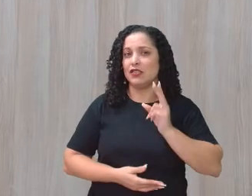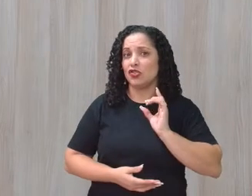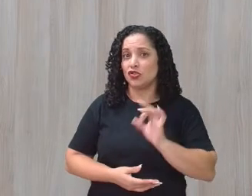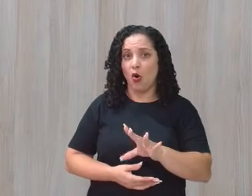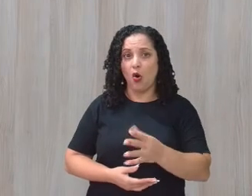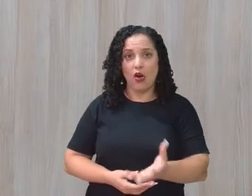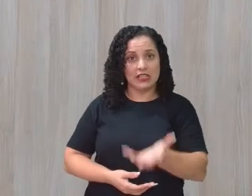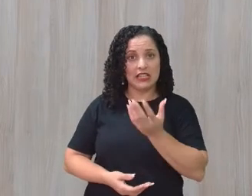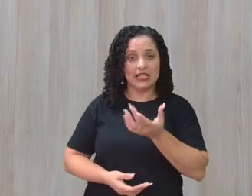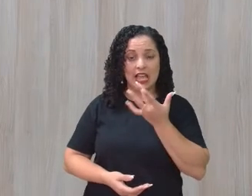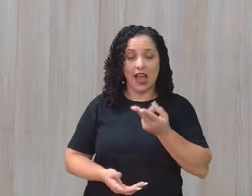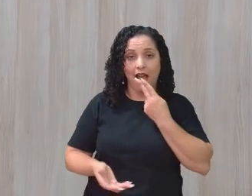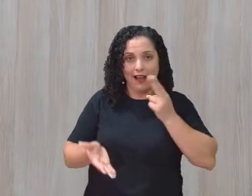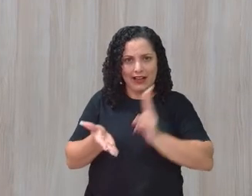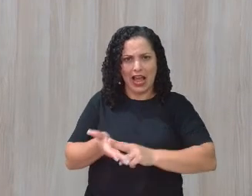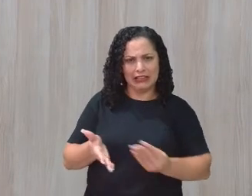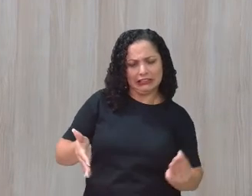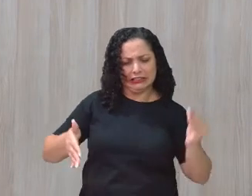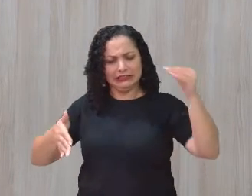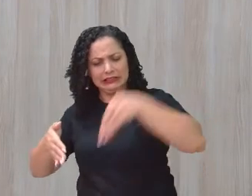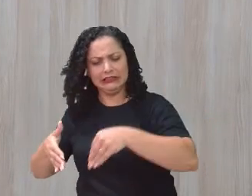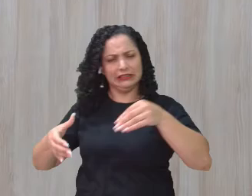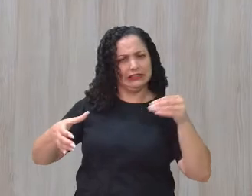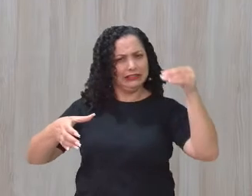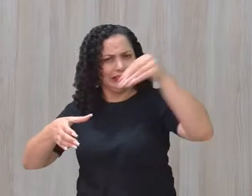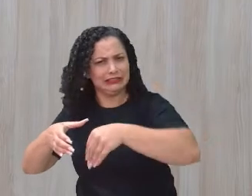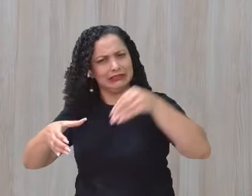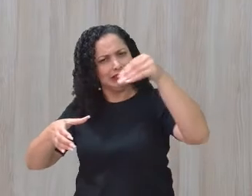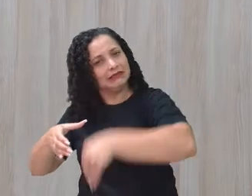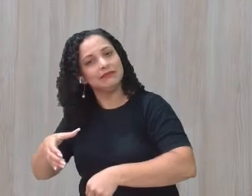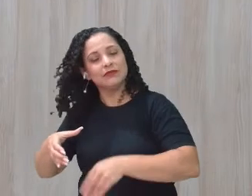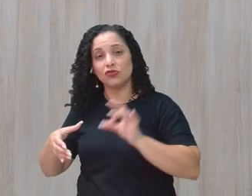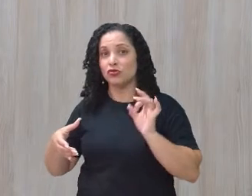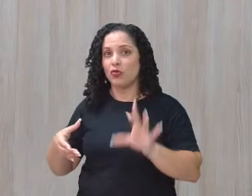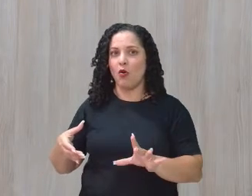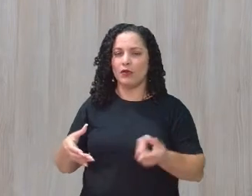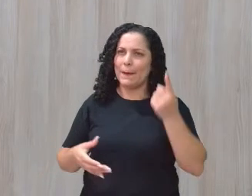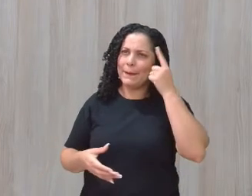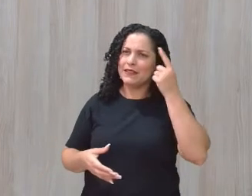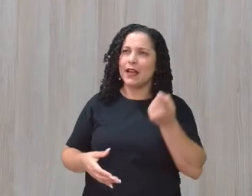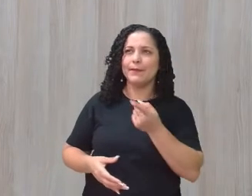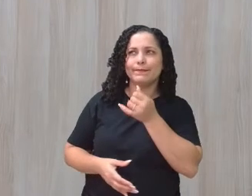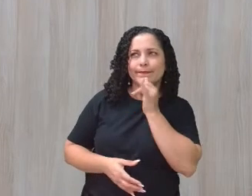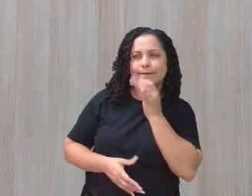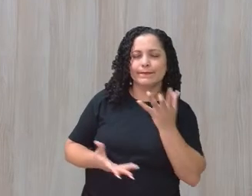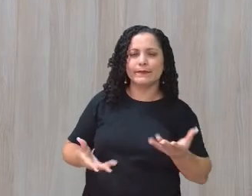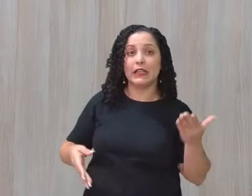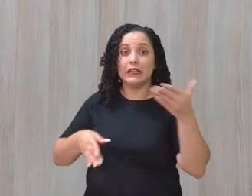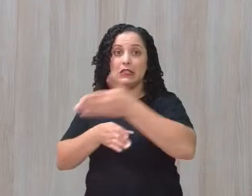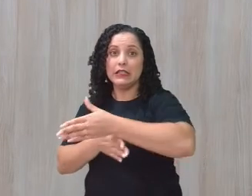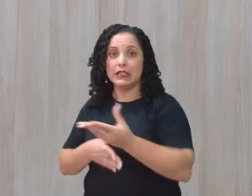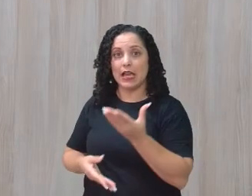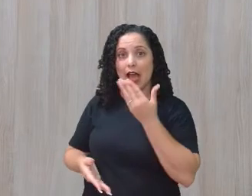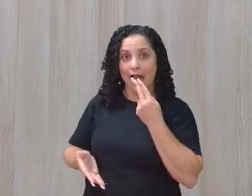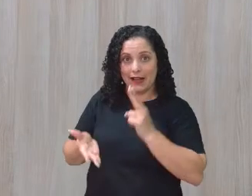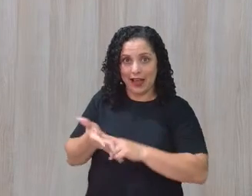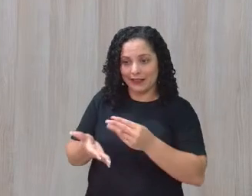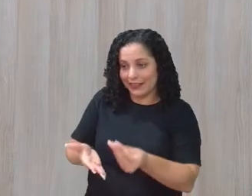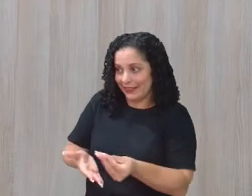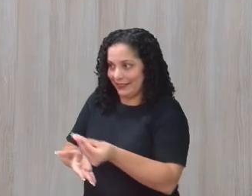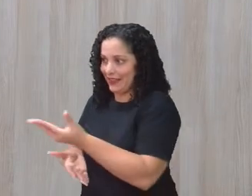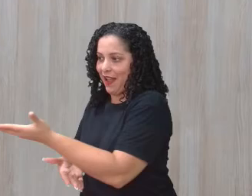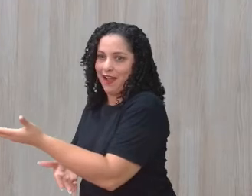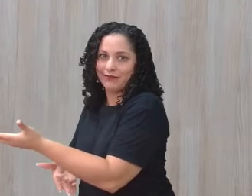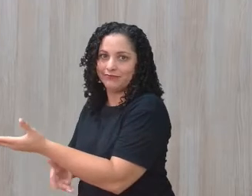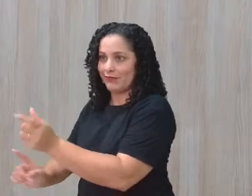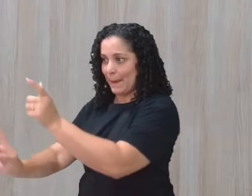queria colocar a carta dentro da caixa do correio. Então ele não pensou, por exemplo, em levar pessoalmente para a pessoa. Então isso mostra como a mente